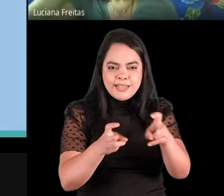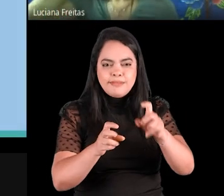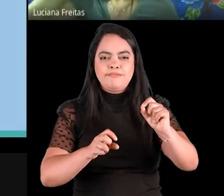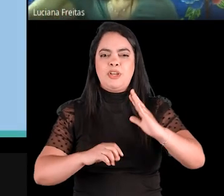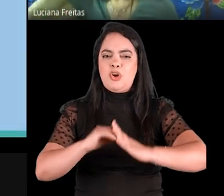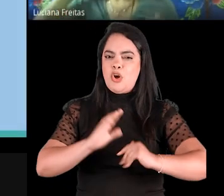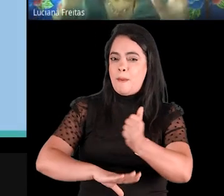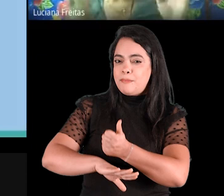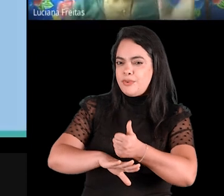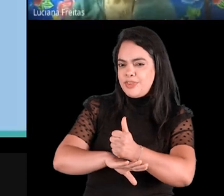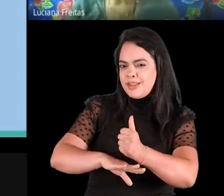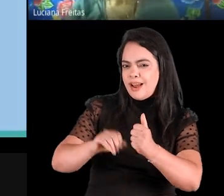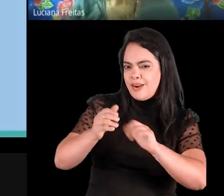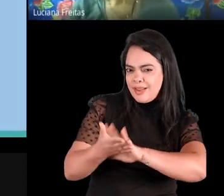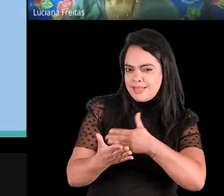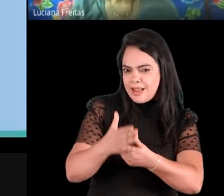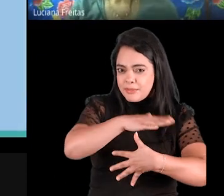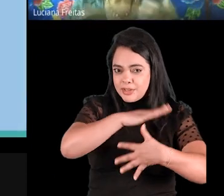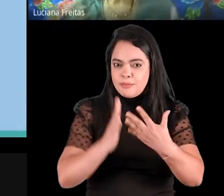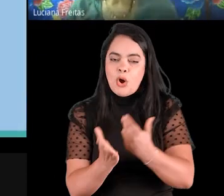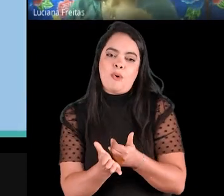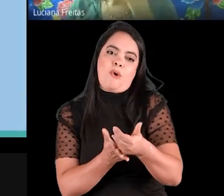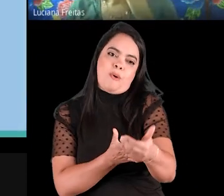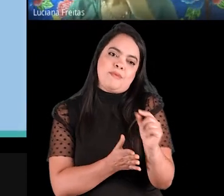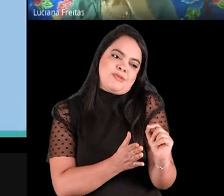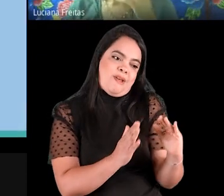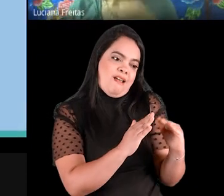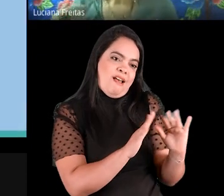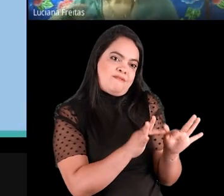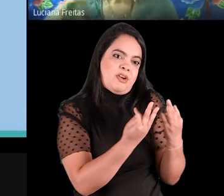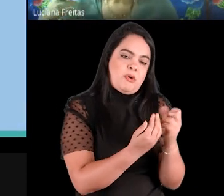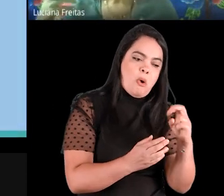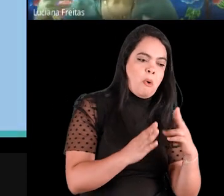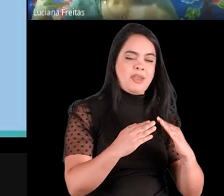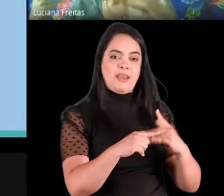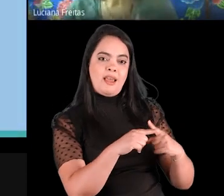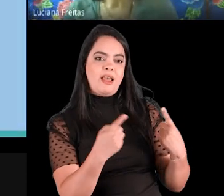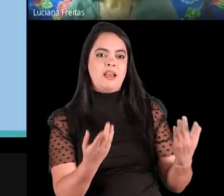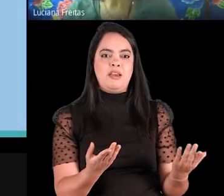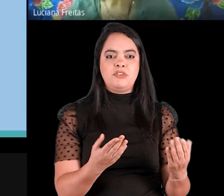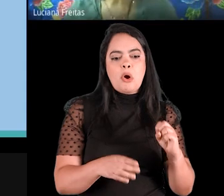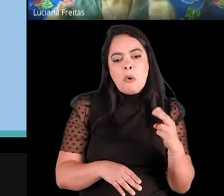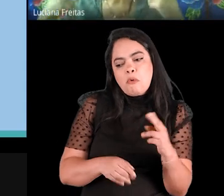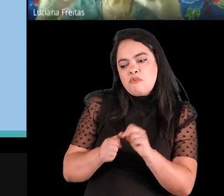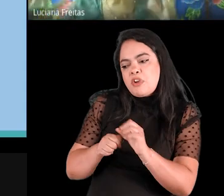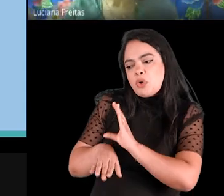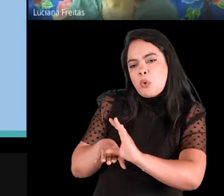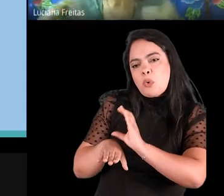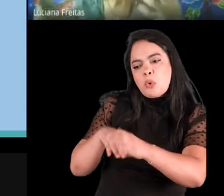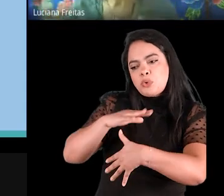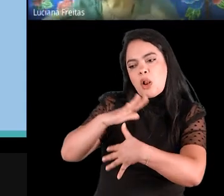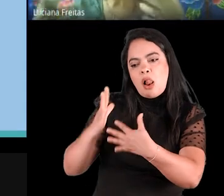profissional, ele veio desses espaços, ou então aprendeu Libras num curso de Libras, foi